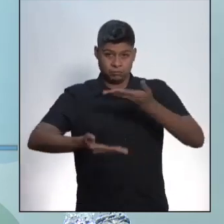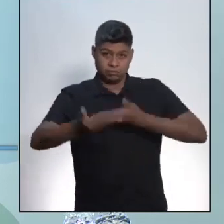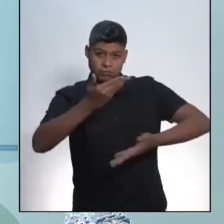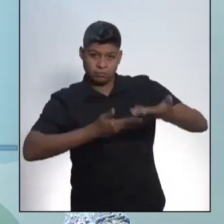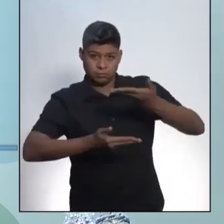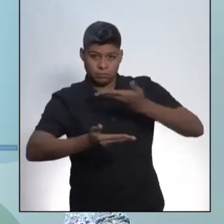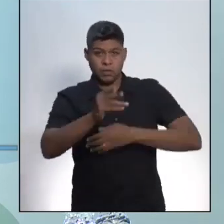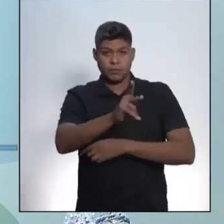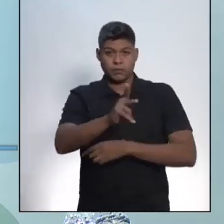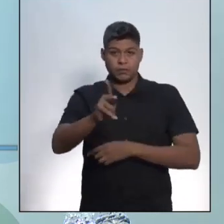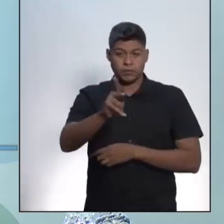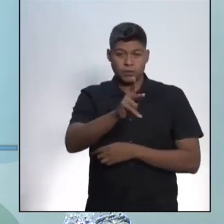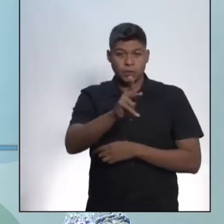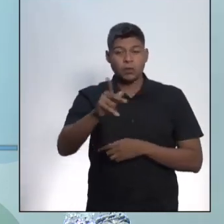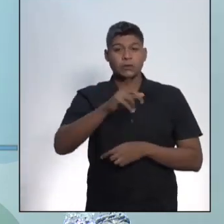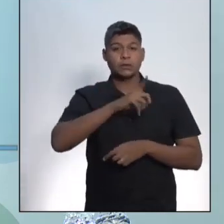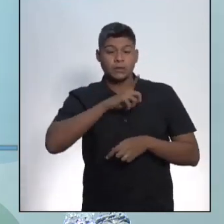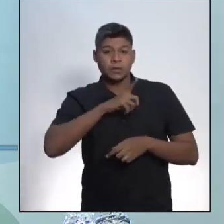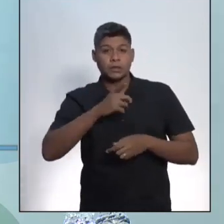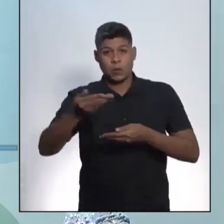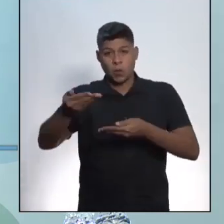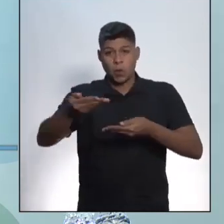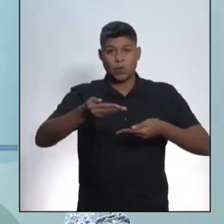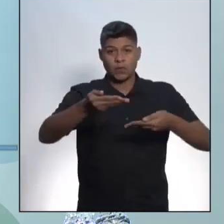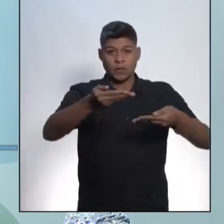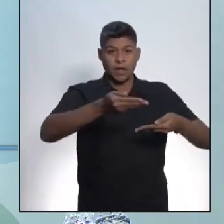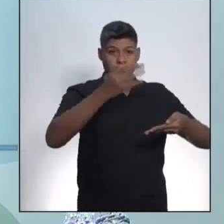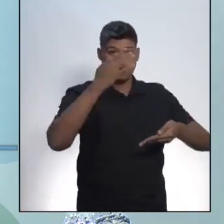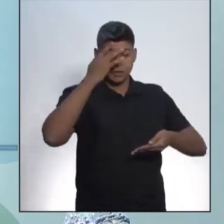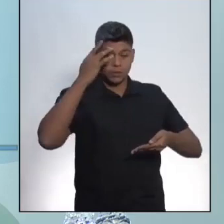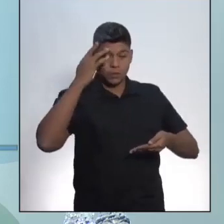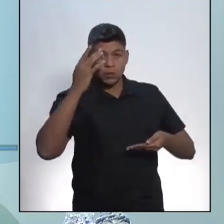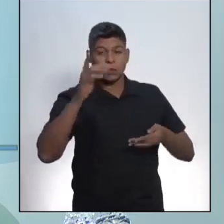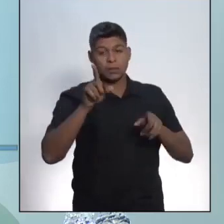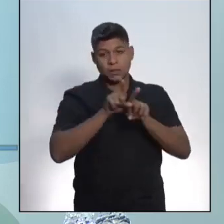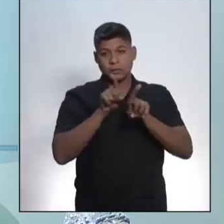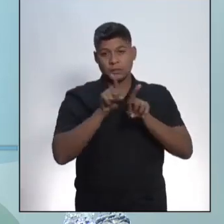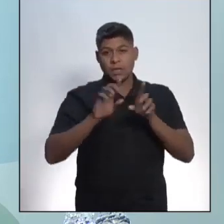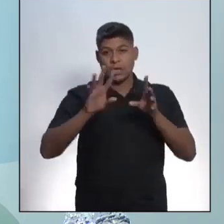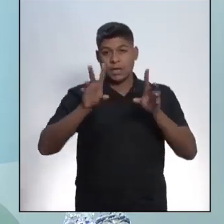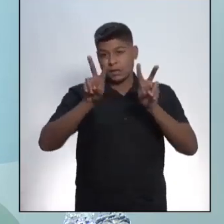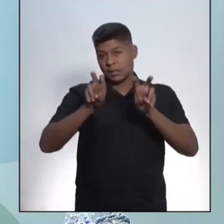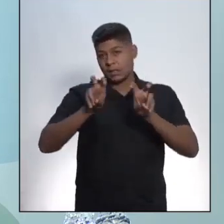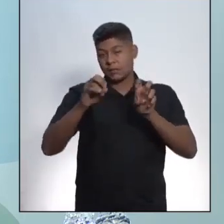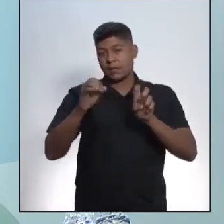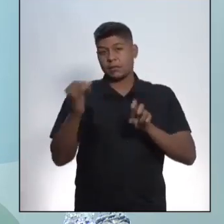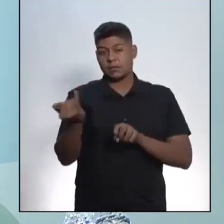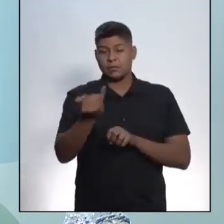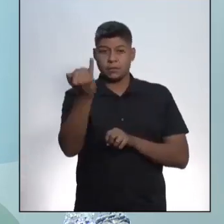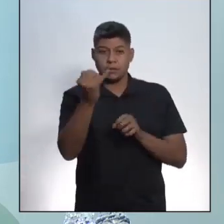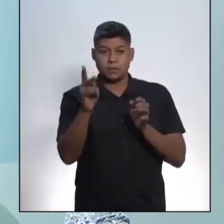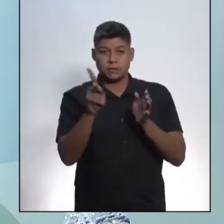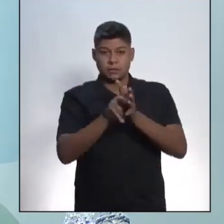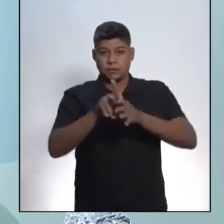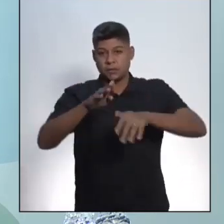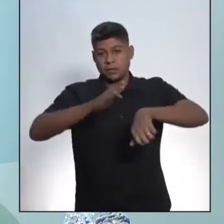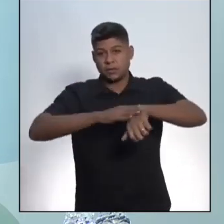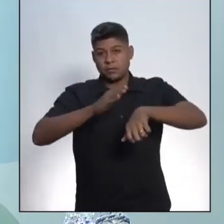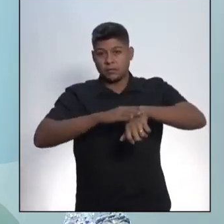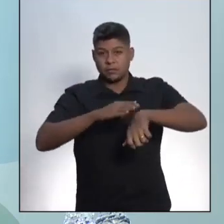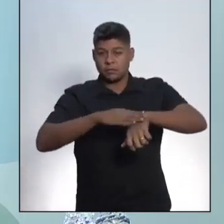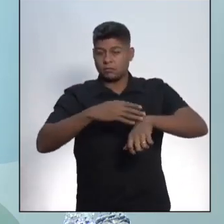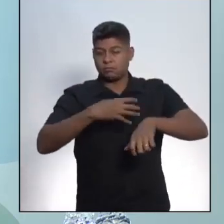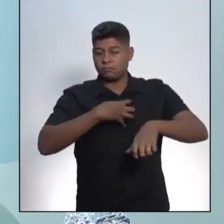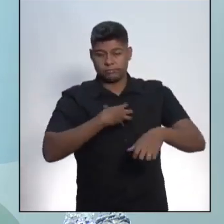você, professora, trazendo sempre convidados e assuntos muito importantes e muito significativos nesse nosso momento, nesse nosso contexto